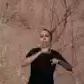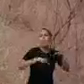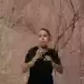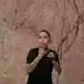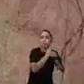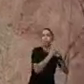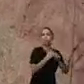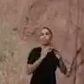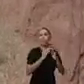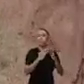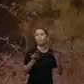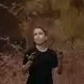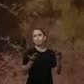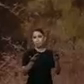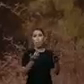né? Comprei